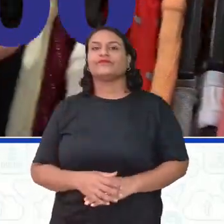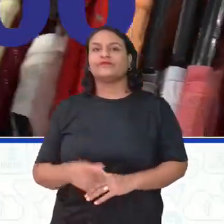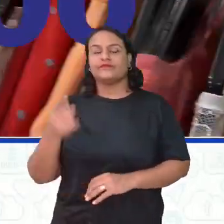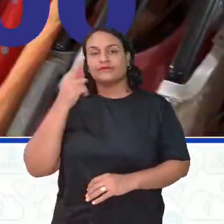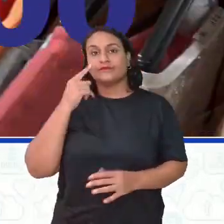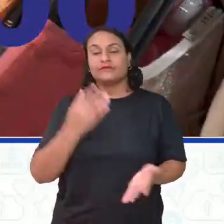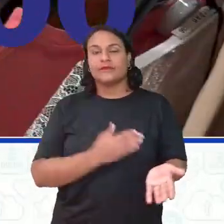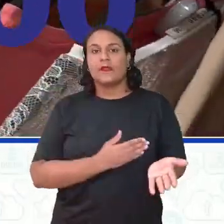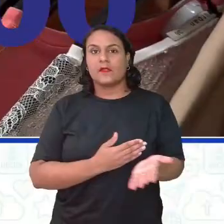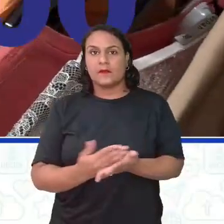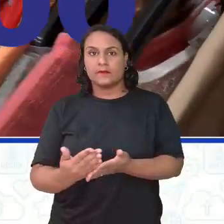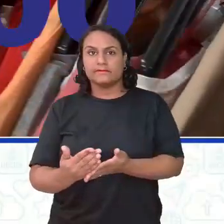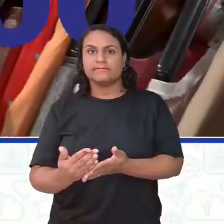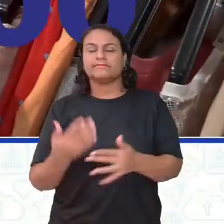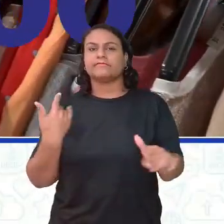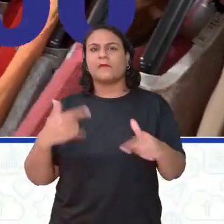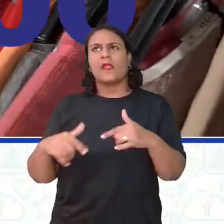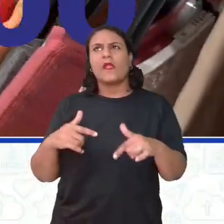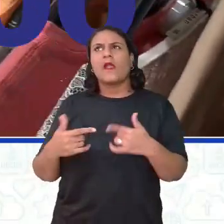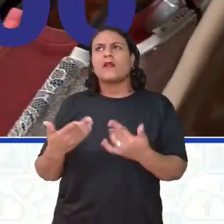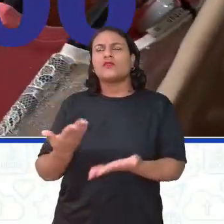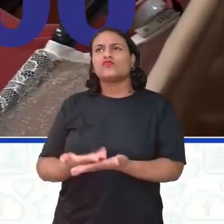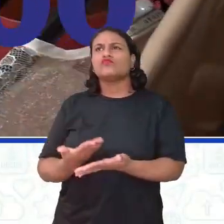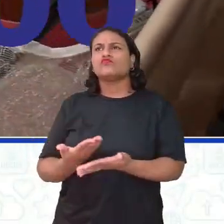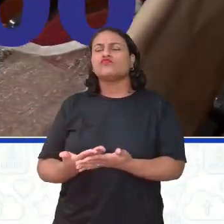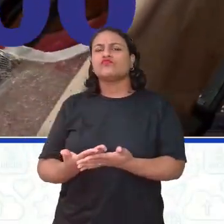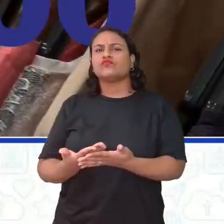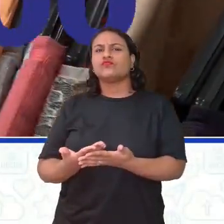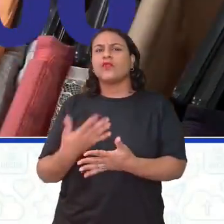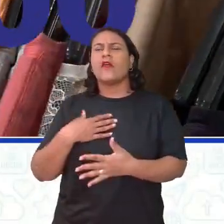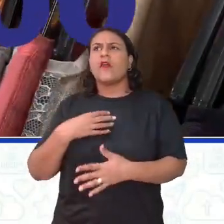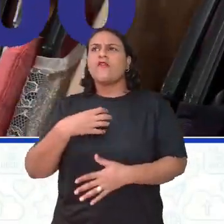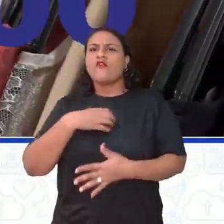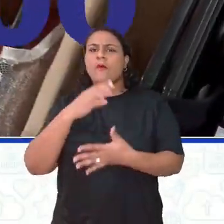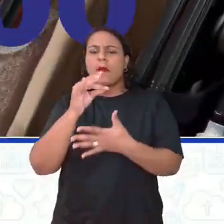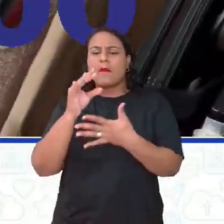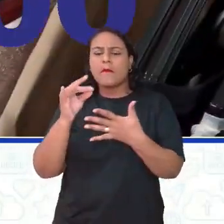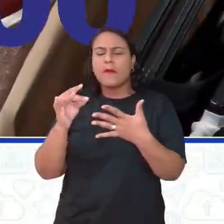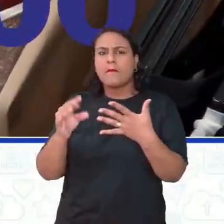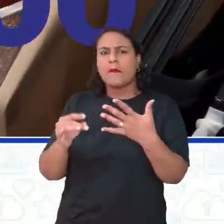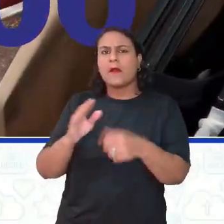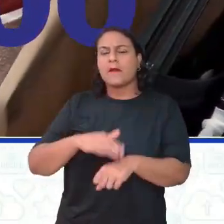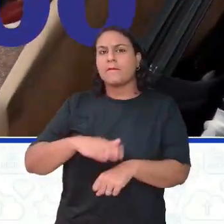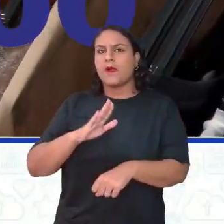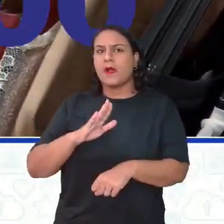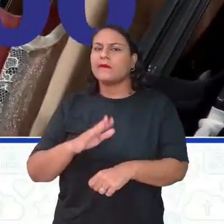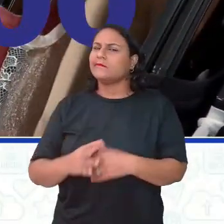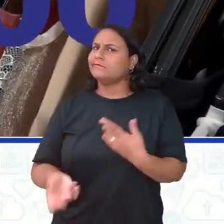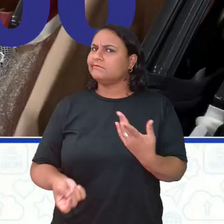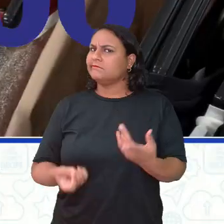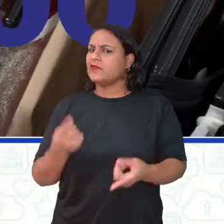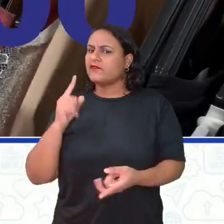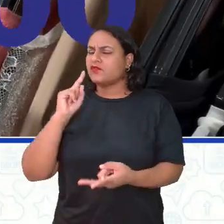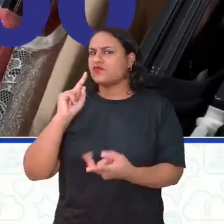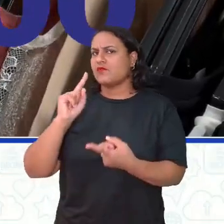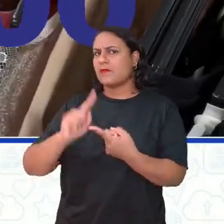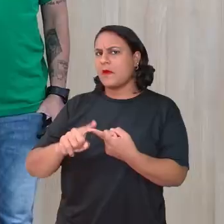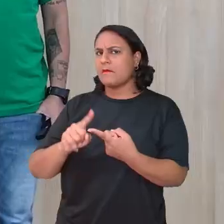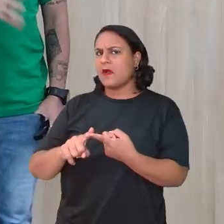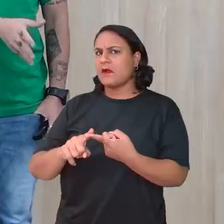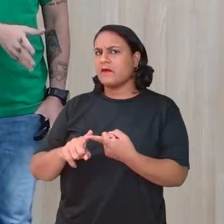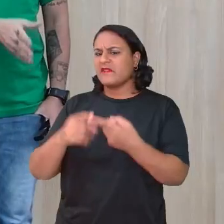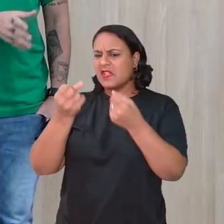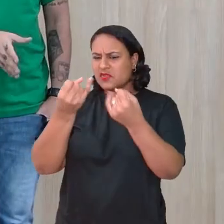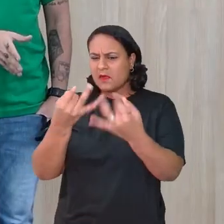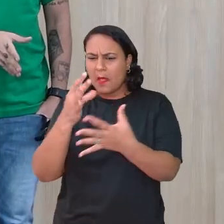ia começar a trabalhar de uma maneira muito mais detalhada, é porque nem sempre os casos favoráveis eles vão estar explícitos